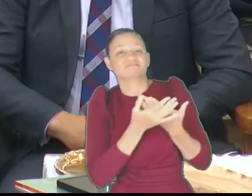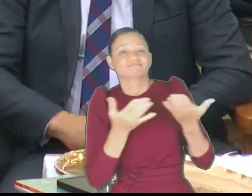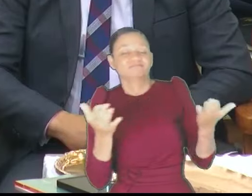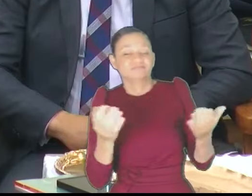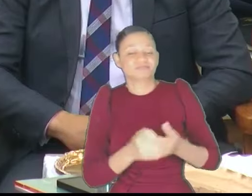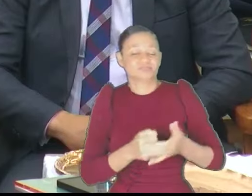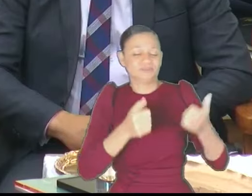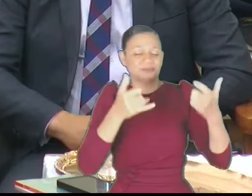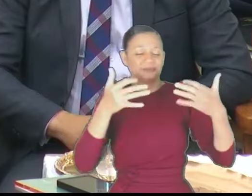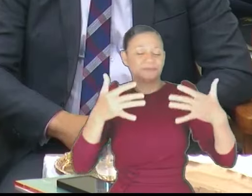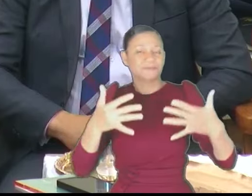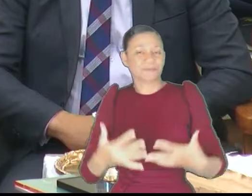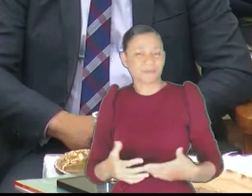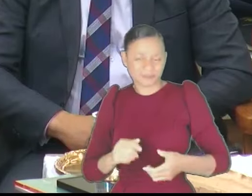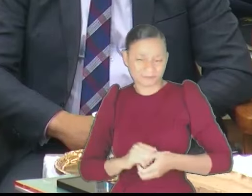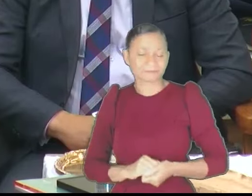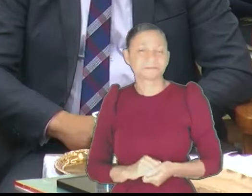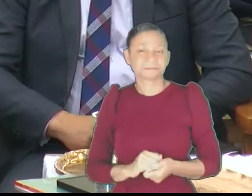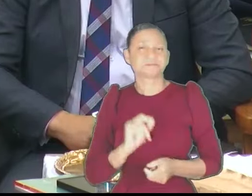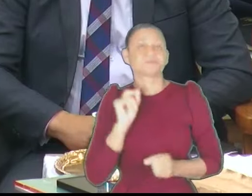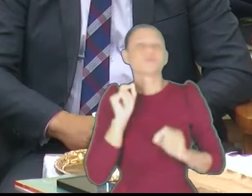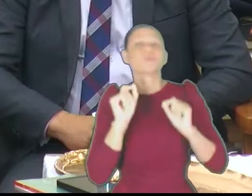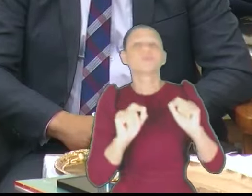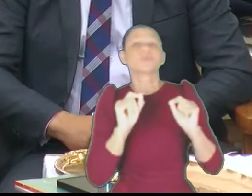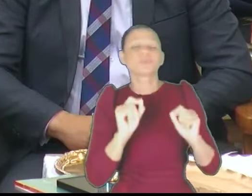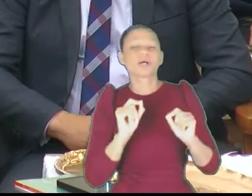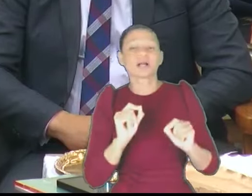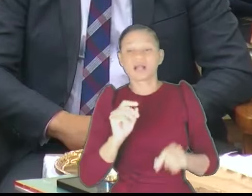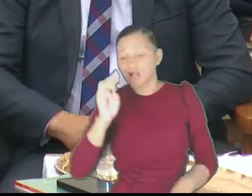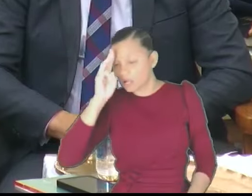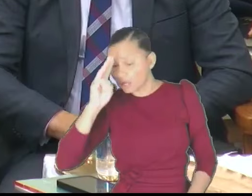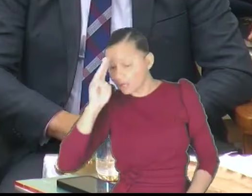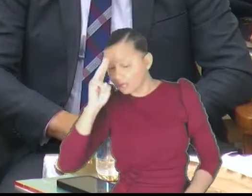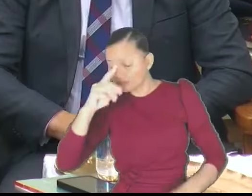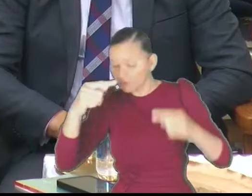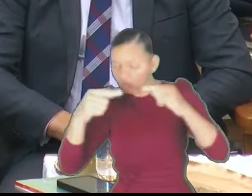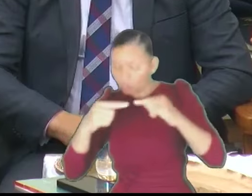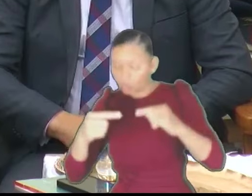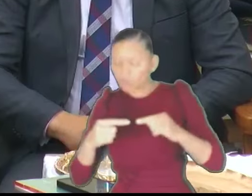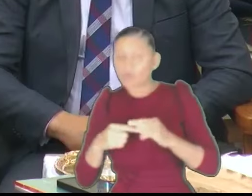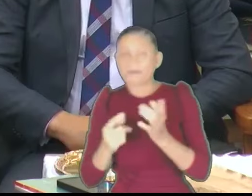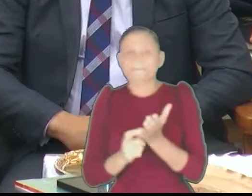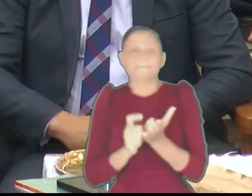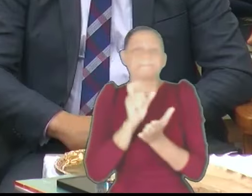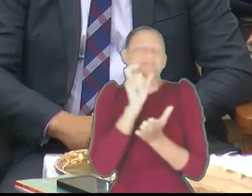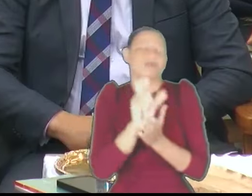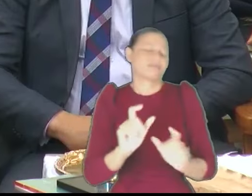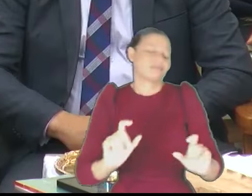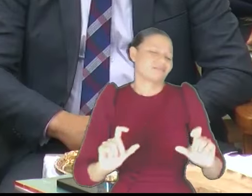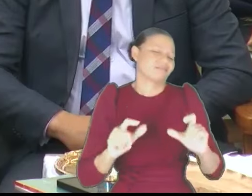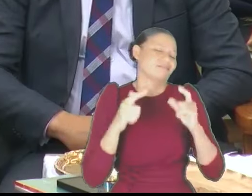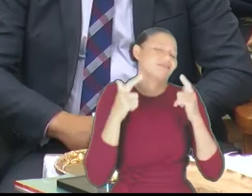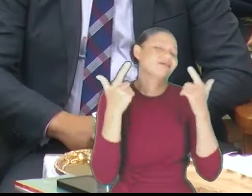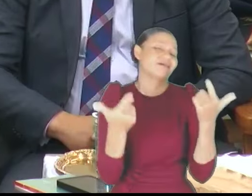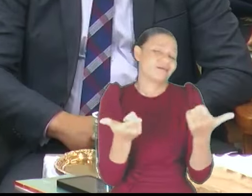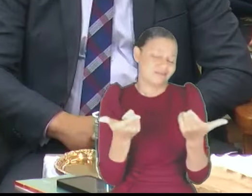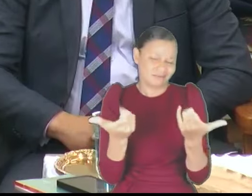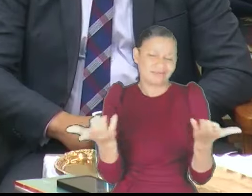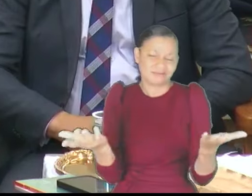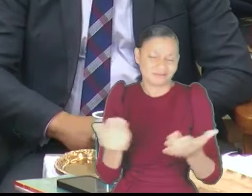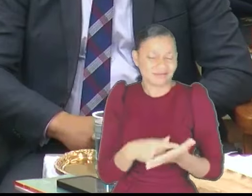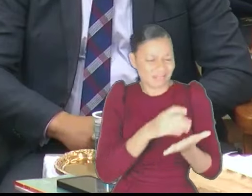e diz assim: Acabe, segundo a minha palavra. É claro que Elias está cheio de Deus. É claro